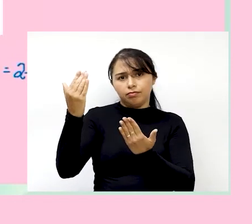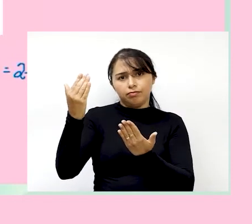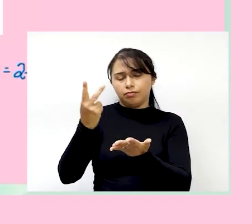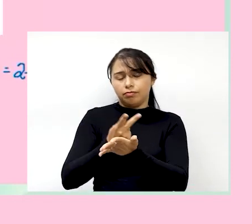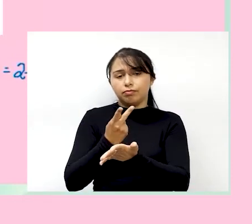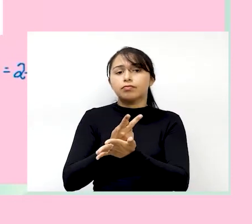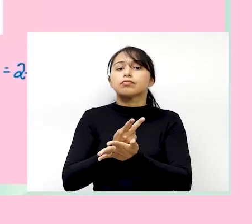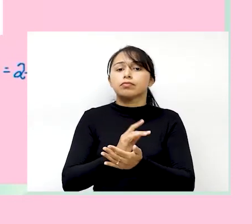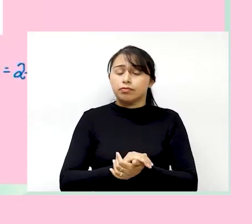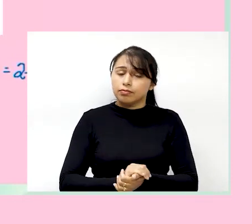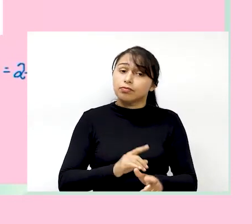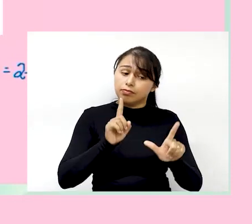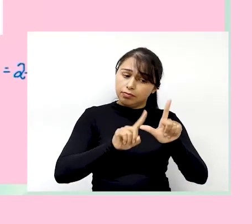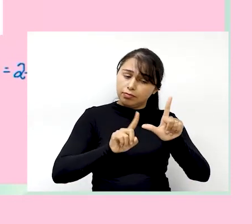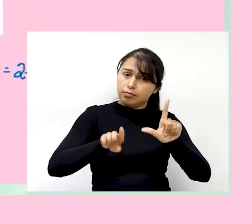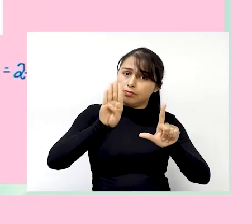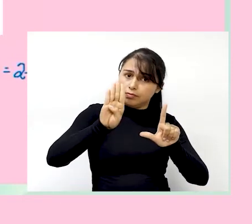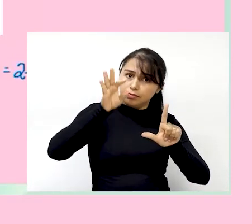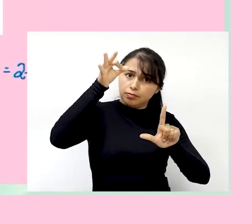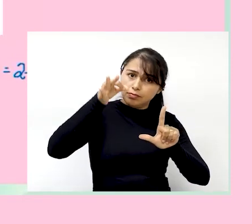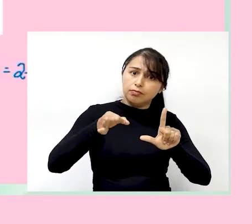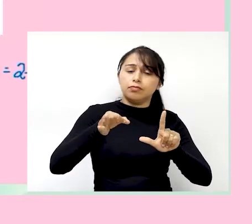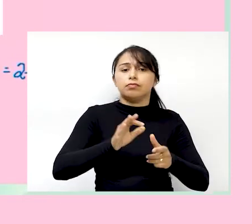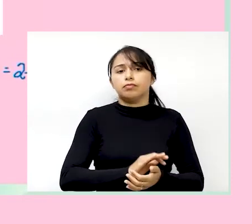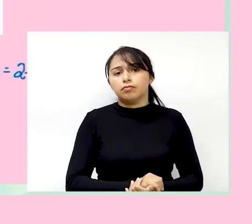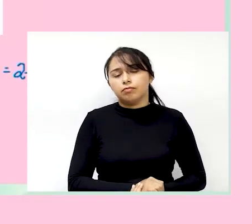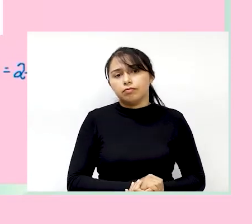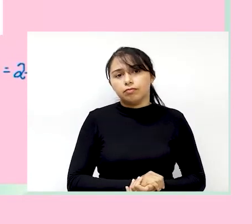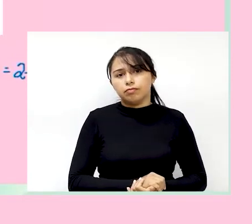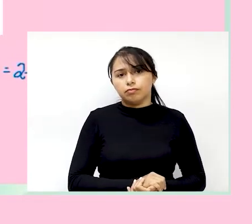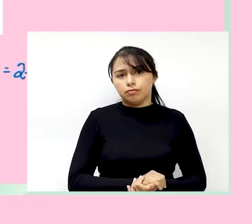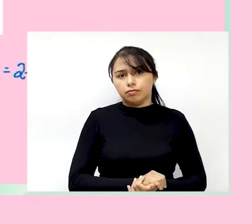3. Então, fica aí como correto mesmo na letra B.